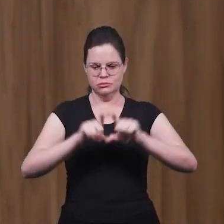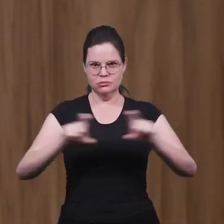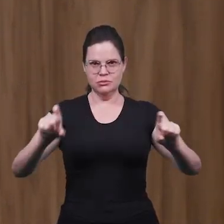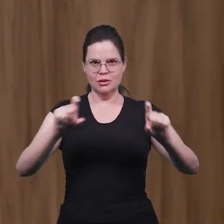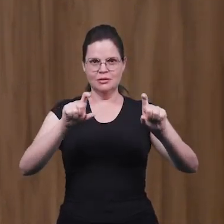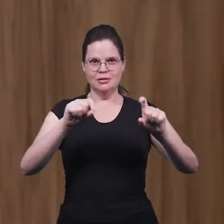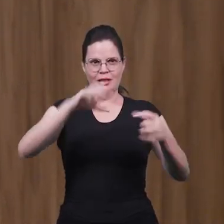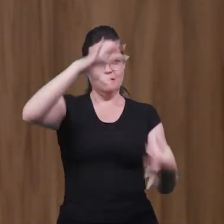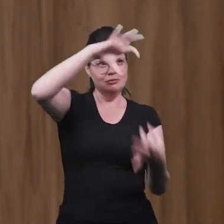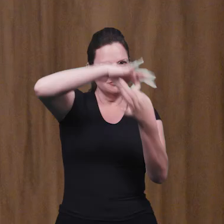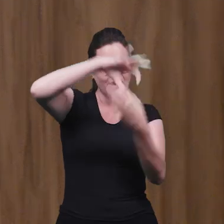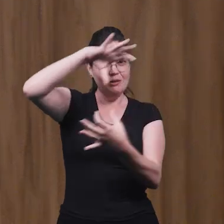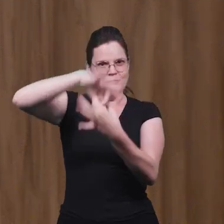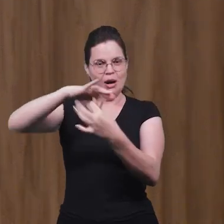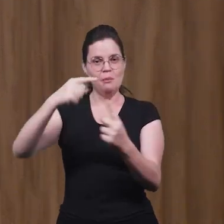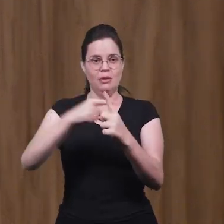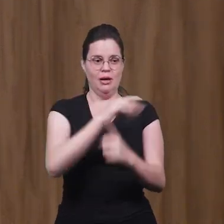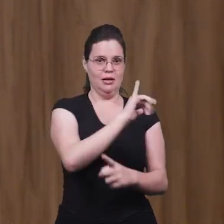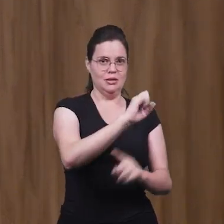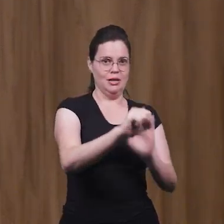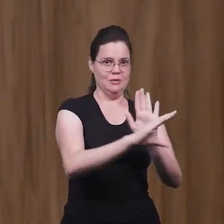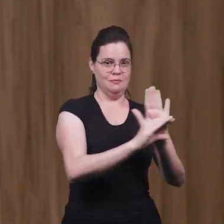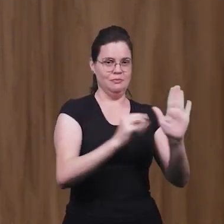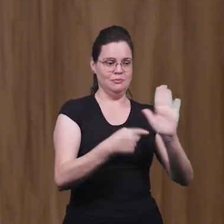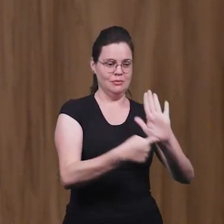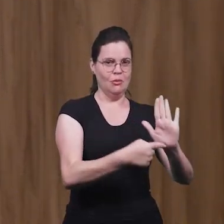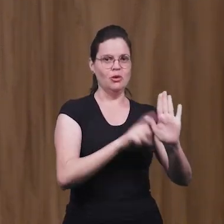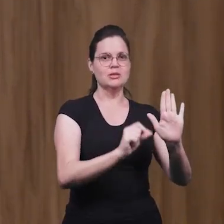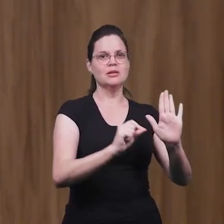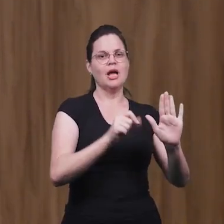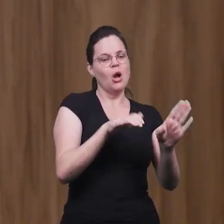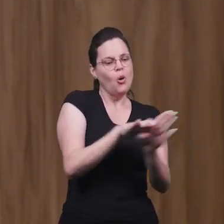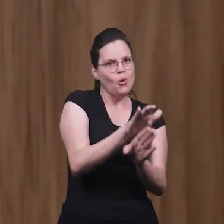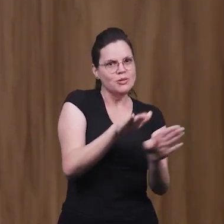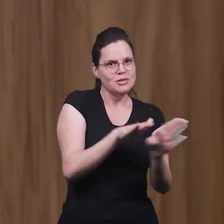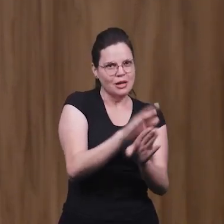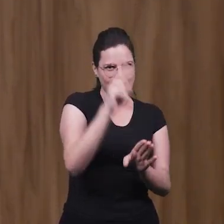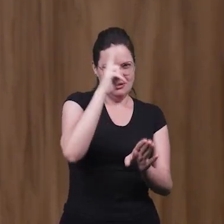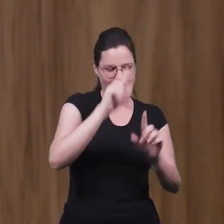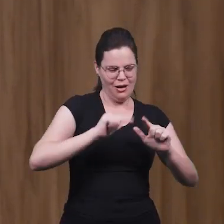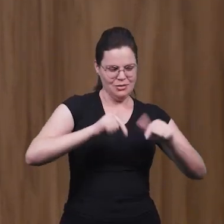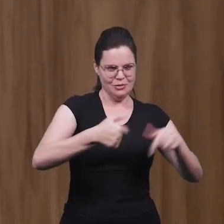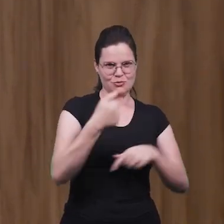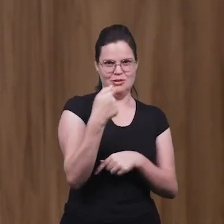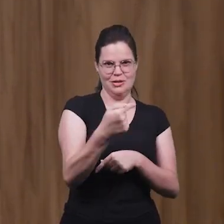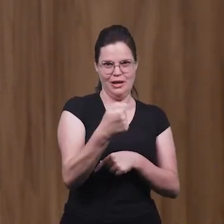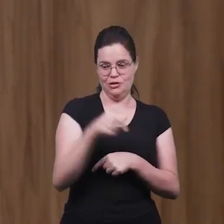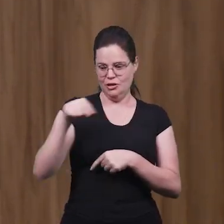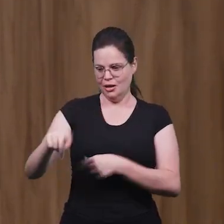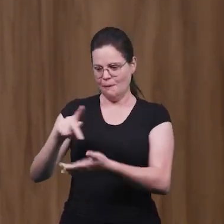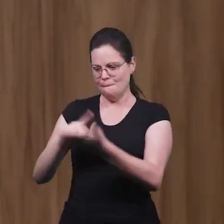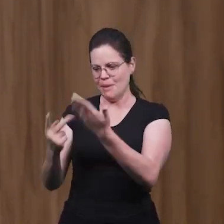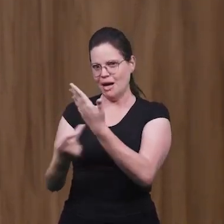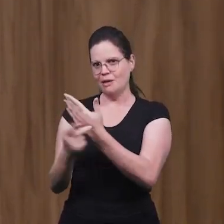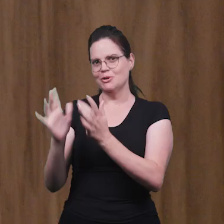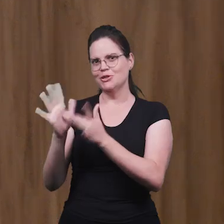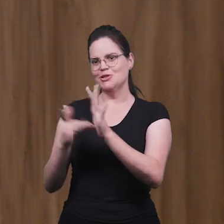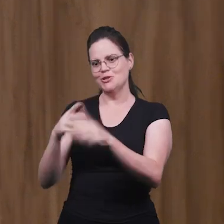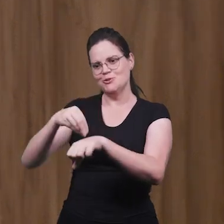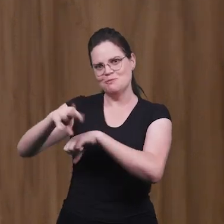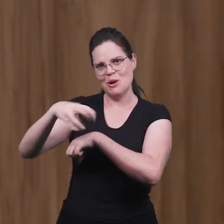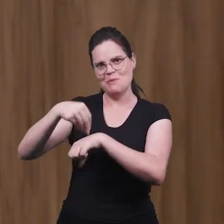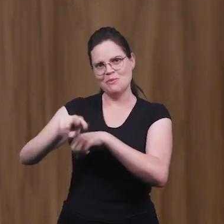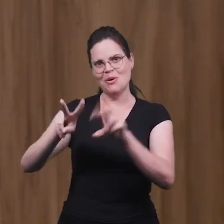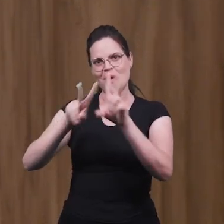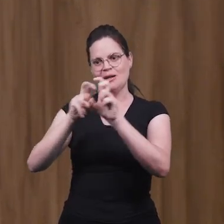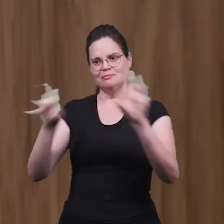existente entre a operação do Espírito de conselho, profetizada pelo profeta Isaías, e a parábola que o Senhor Jesus contou,